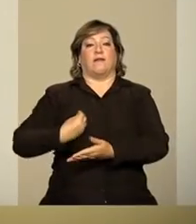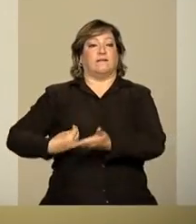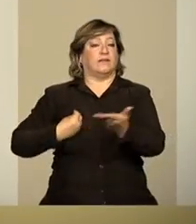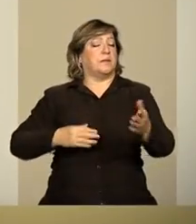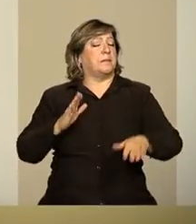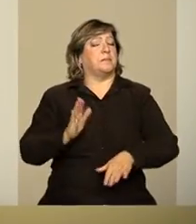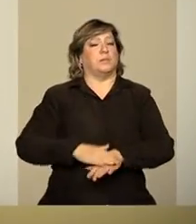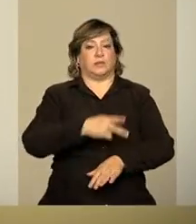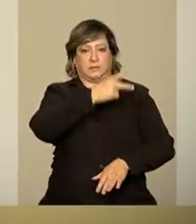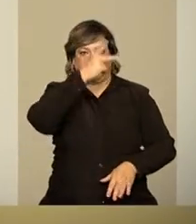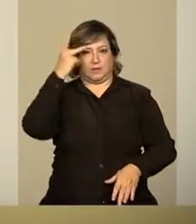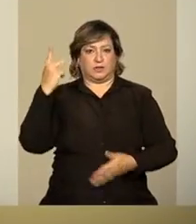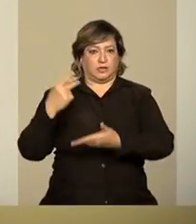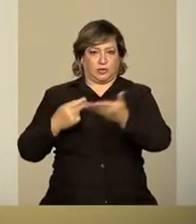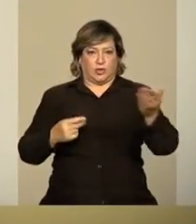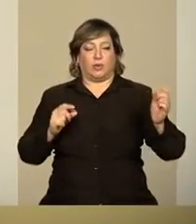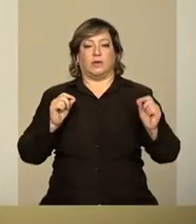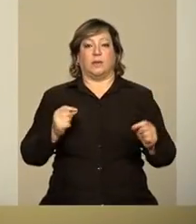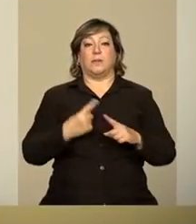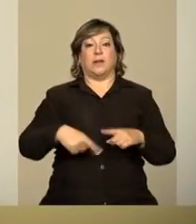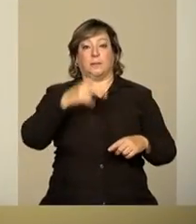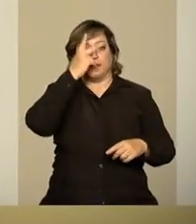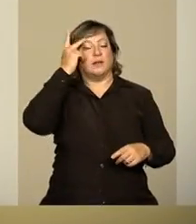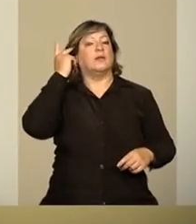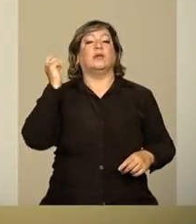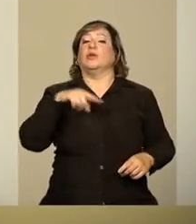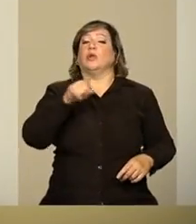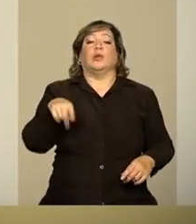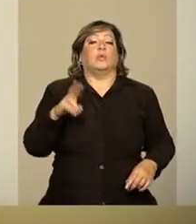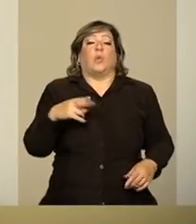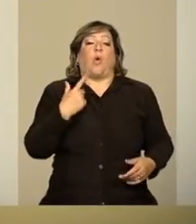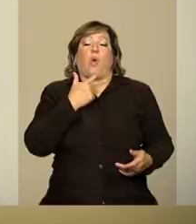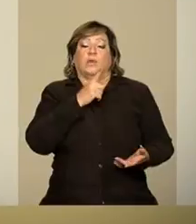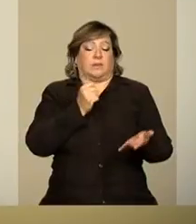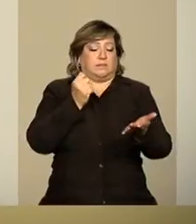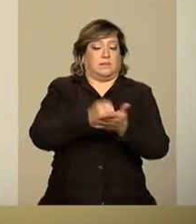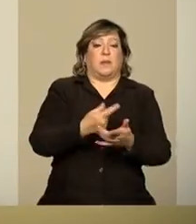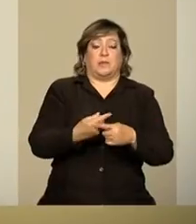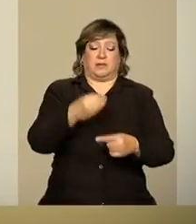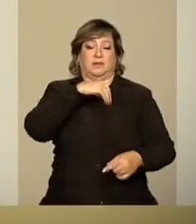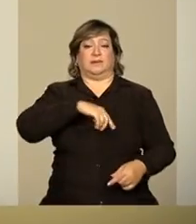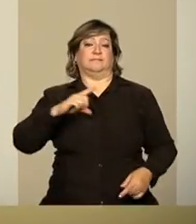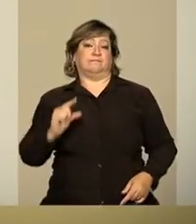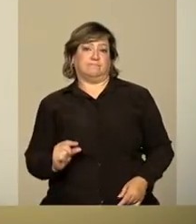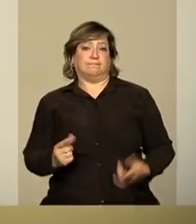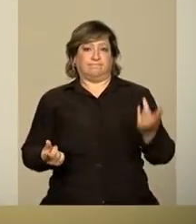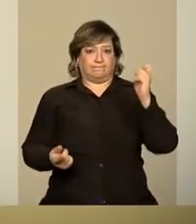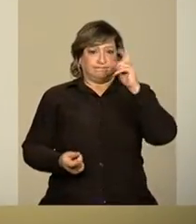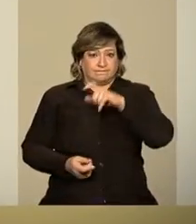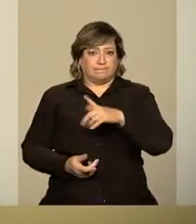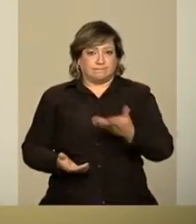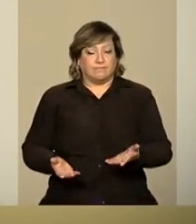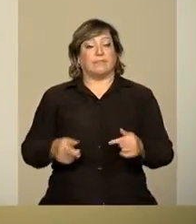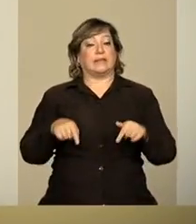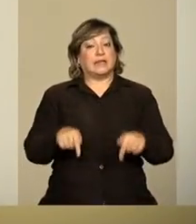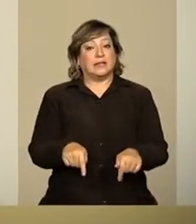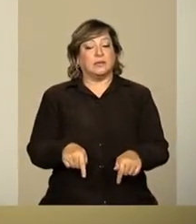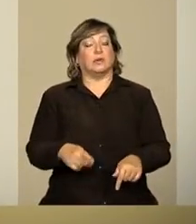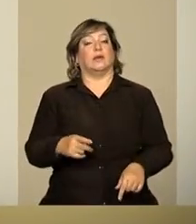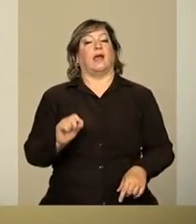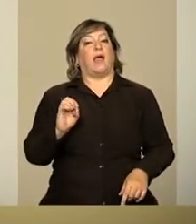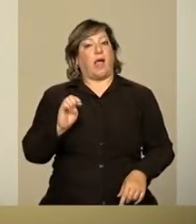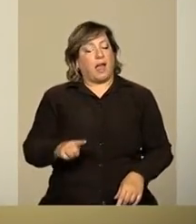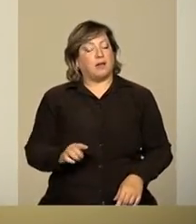milhões de vidas pessoas que não poderiam jamais comprar Esses medicamentos o seu próprio salário isso